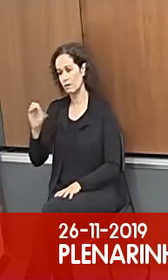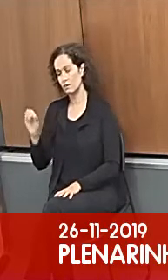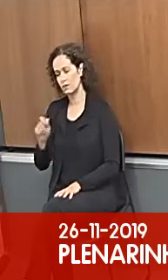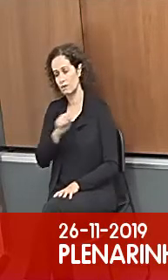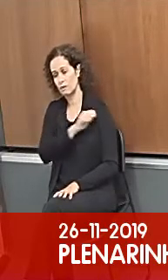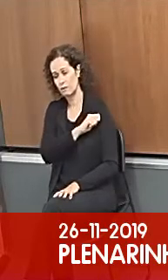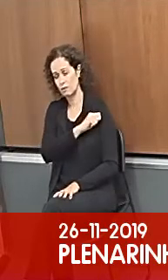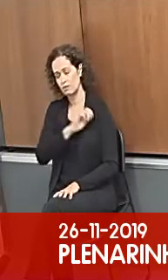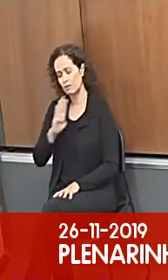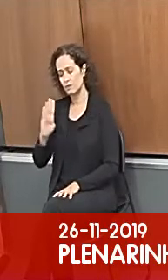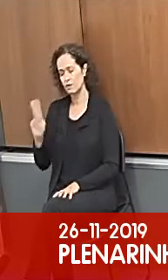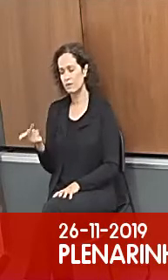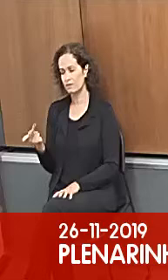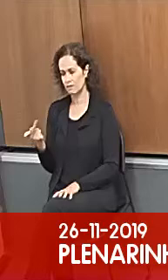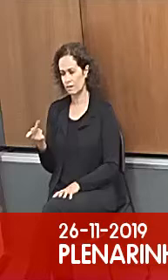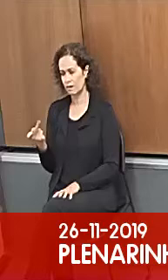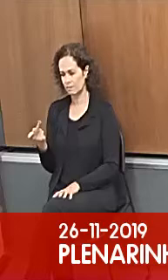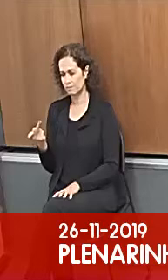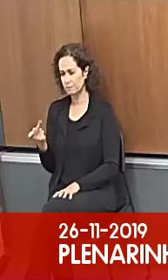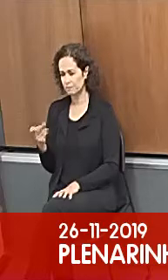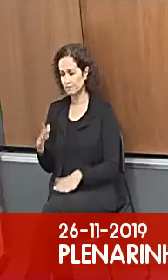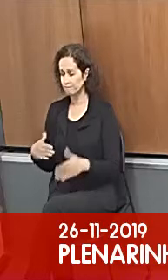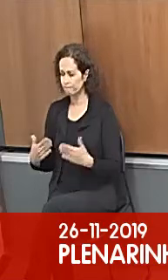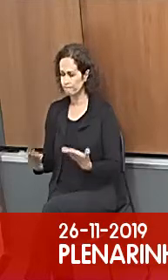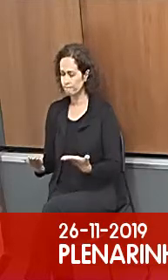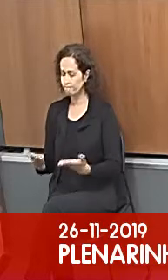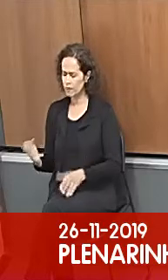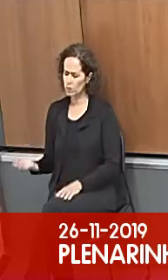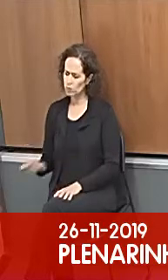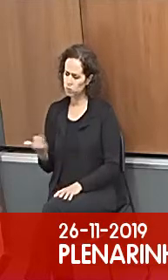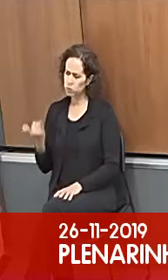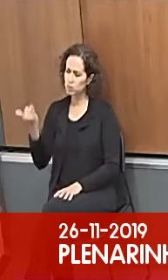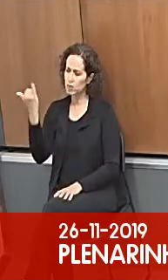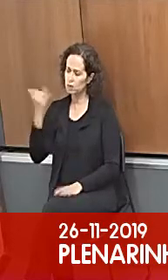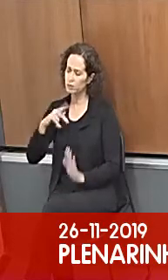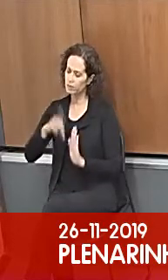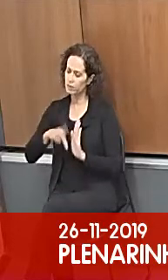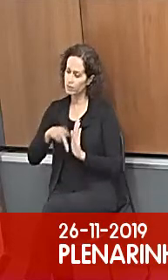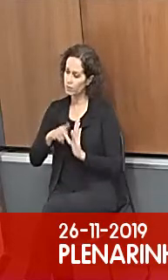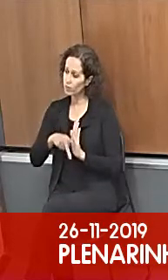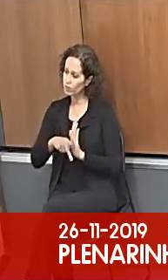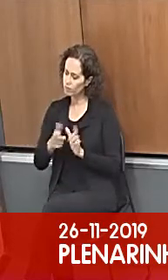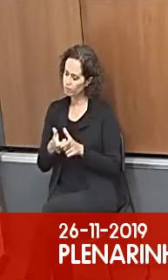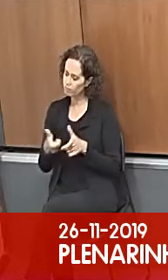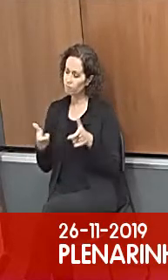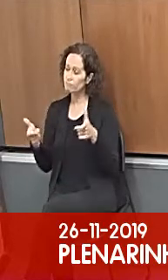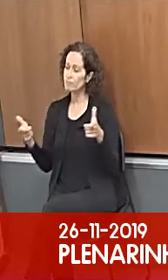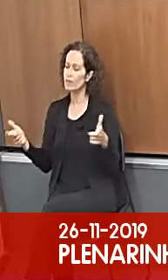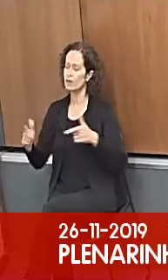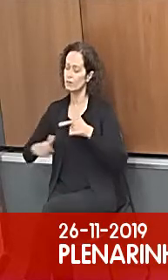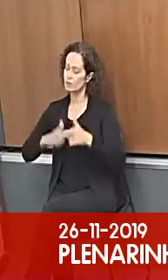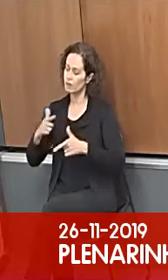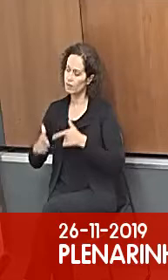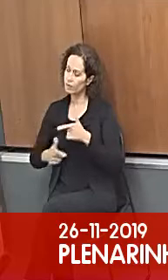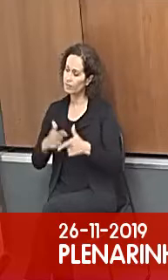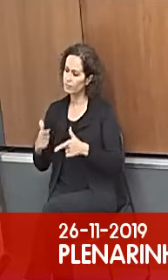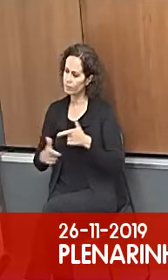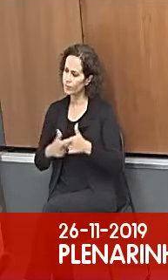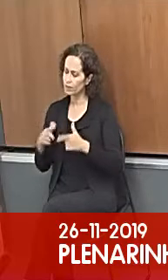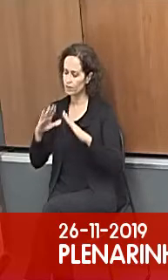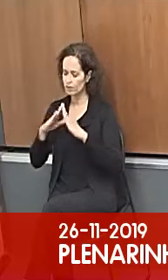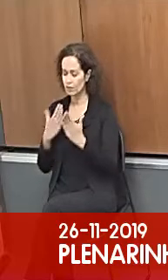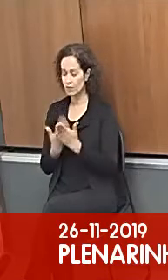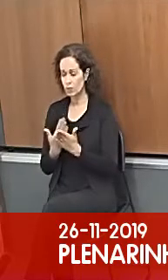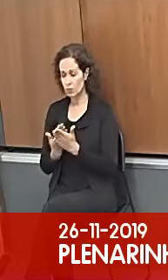Horizonte. Então, é de extrema importância esse projeto para ampliar esse trabalho da escola